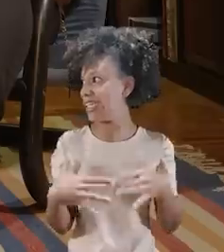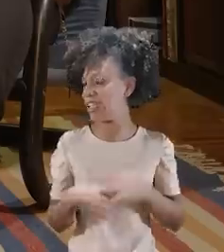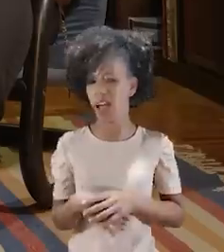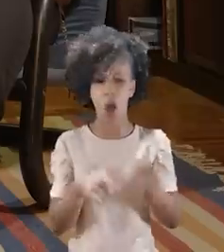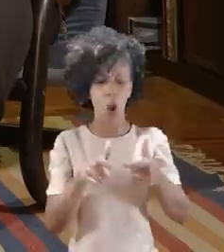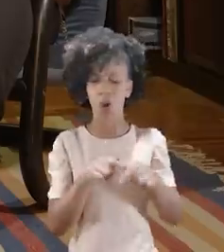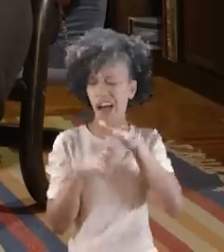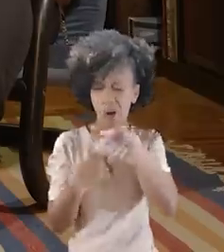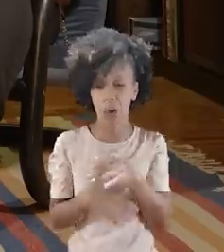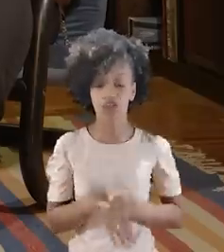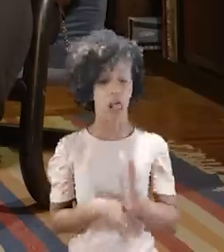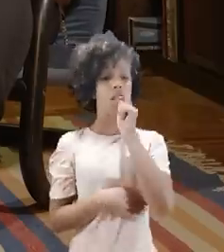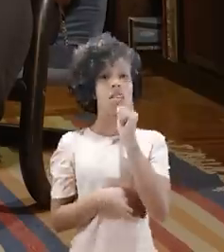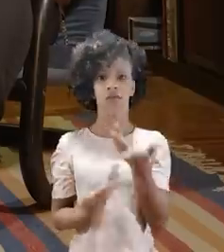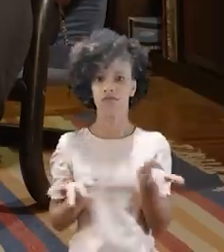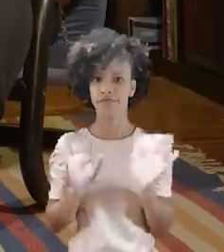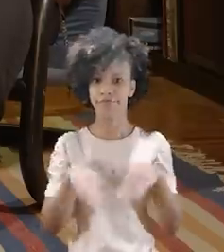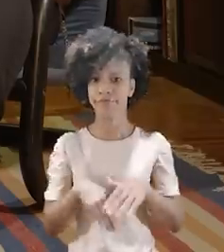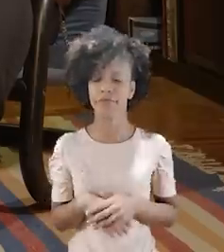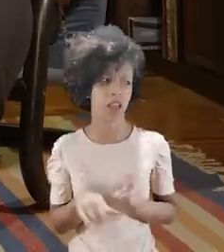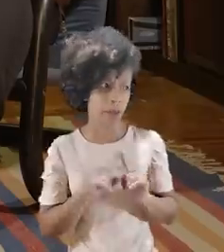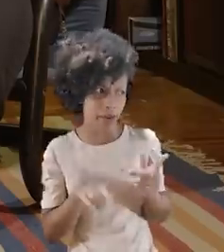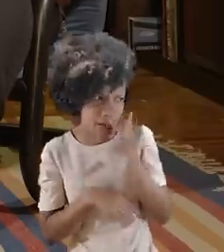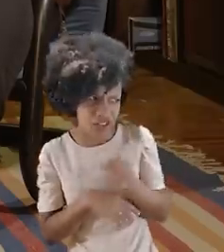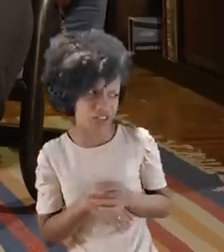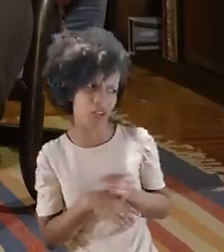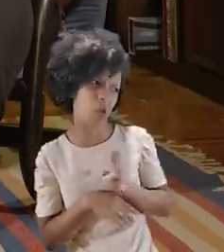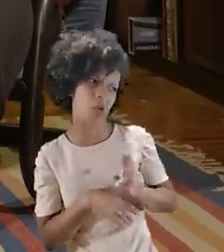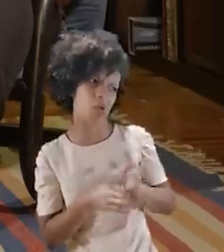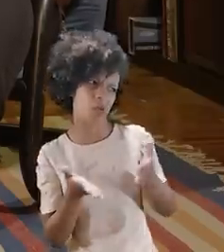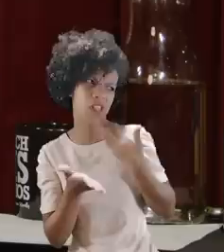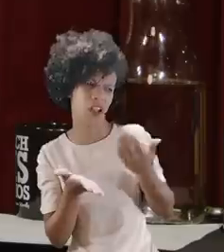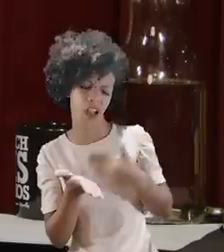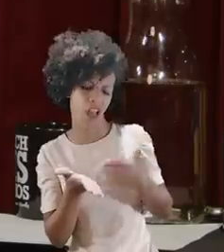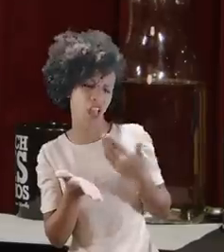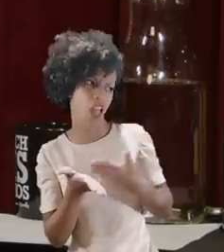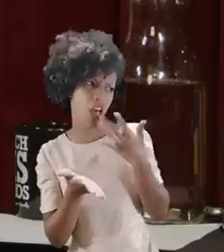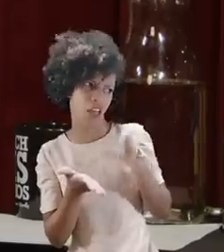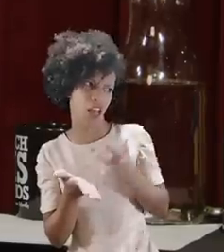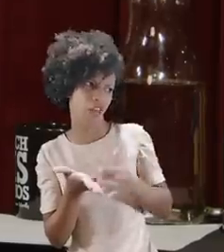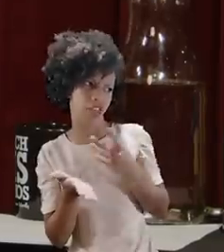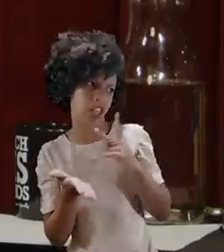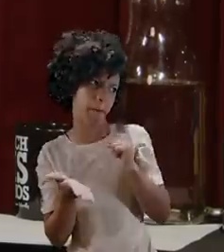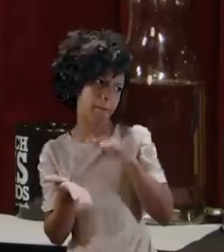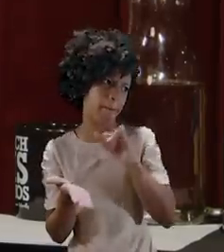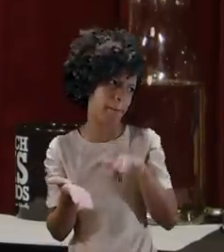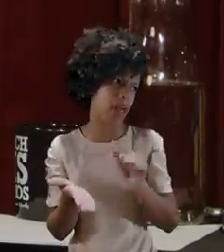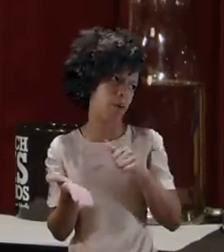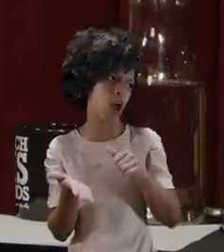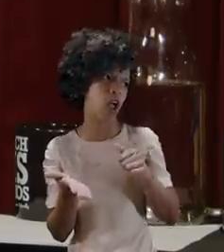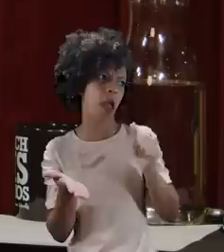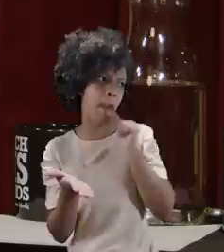melhor lugar boca da fralda acho que não meu amor beleza E aí então fica Playboy ainda tem mas o que eu